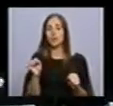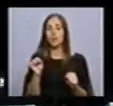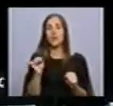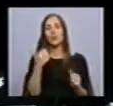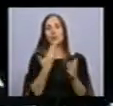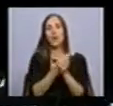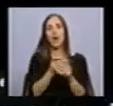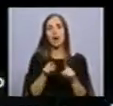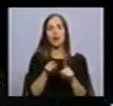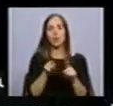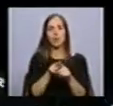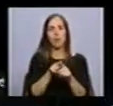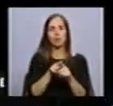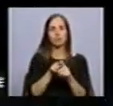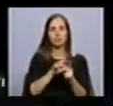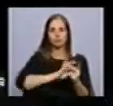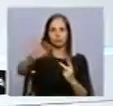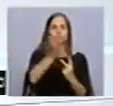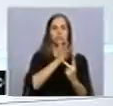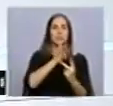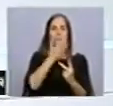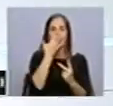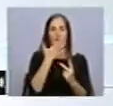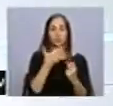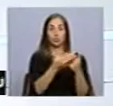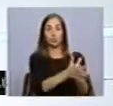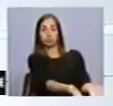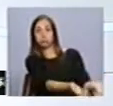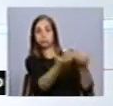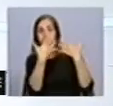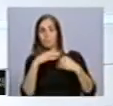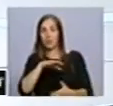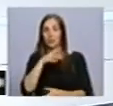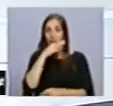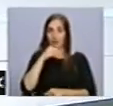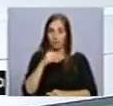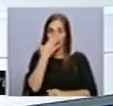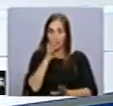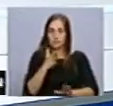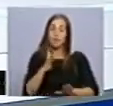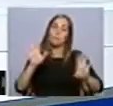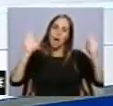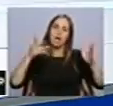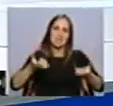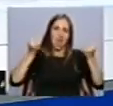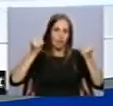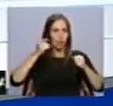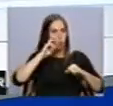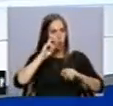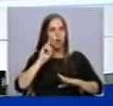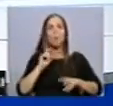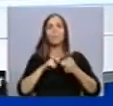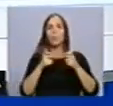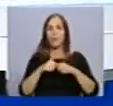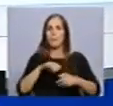efeito ricochete e, portanto, parece que vem tudo na nossa direção. Estamos salvos, não há nenhum problema aqui na Terra. E agora, só para teres uma pequena